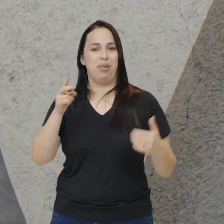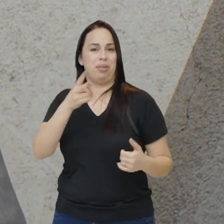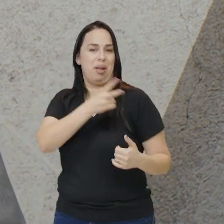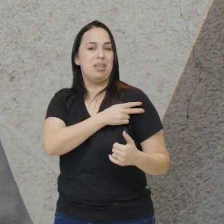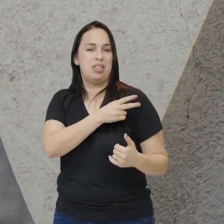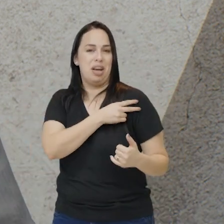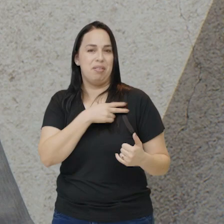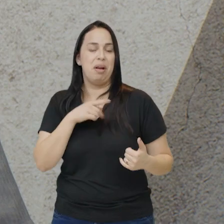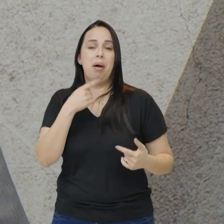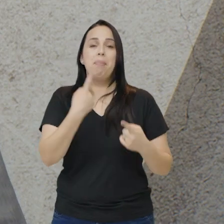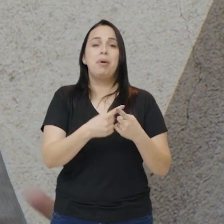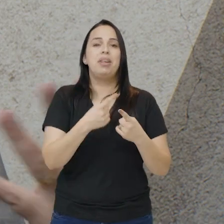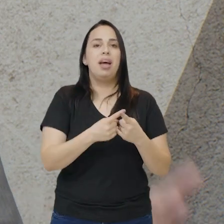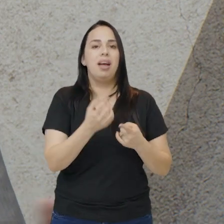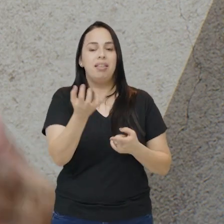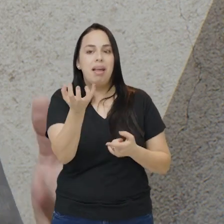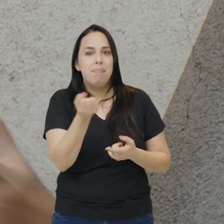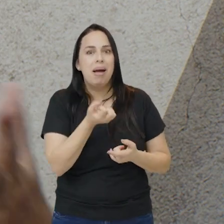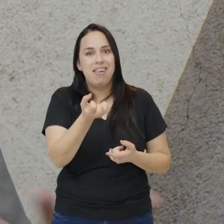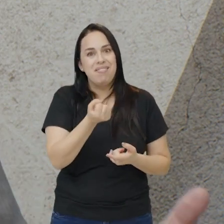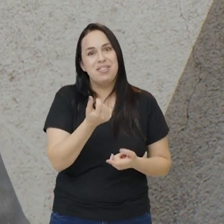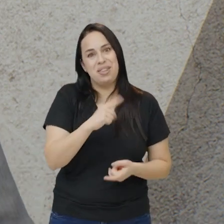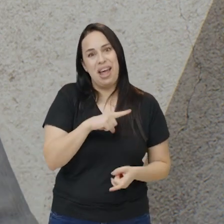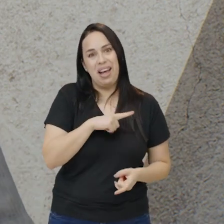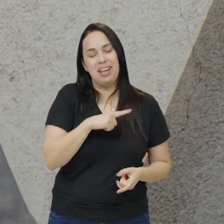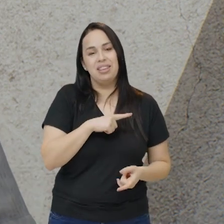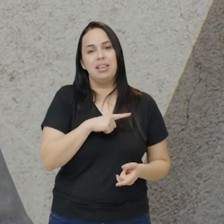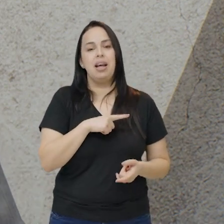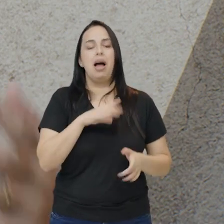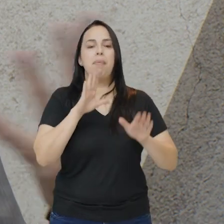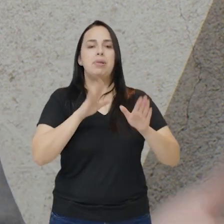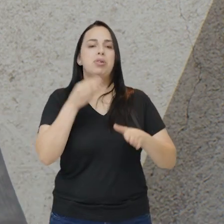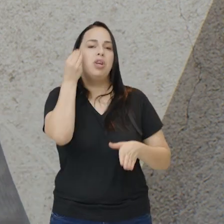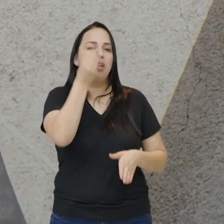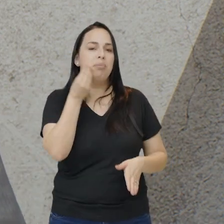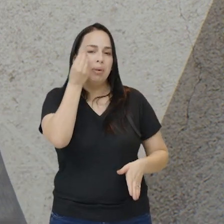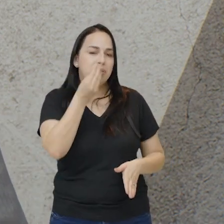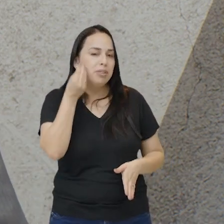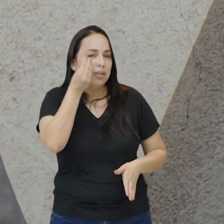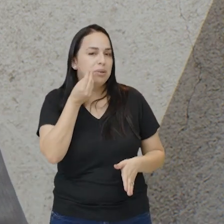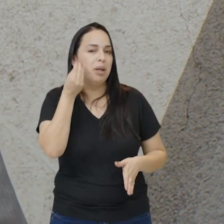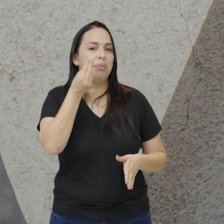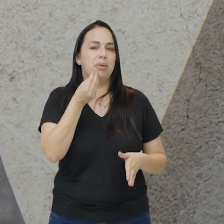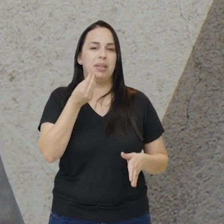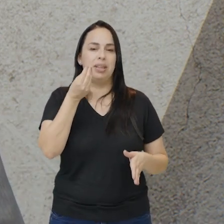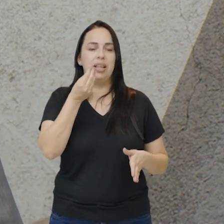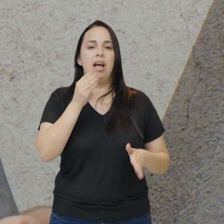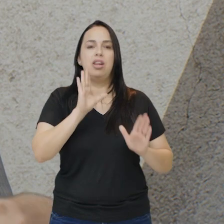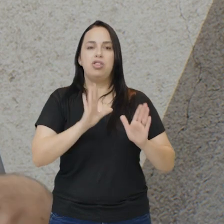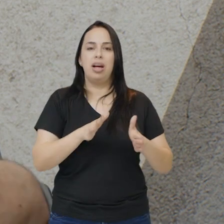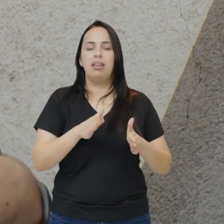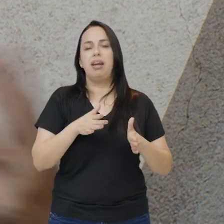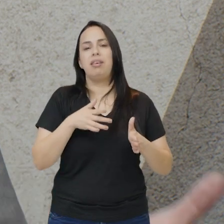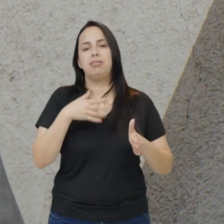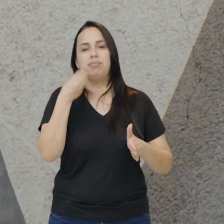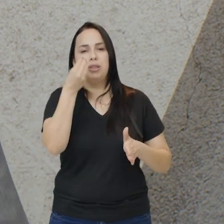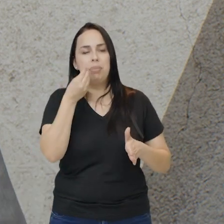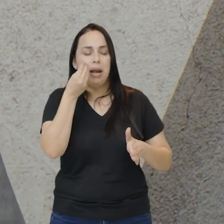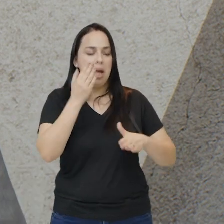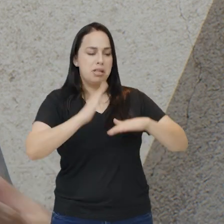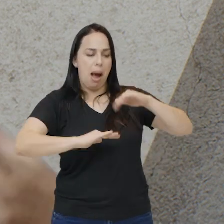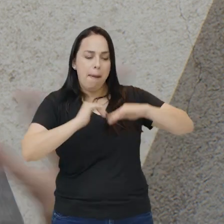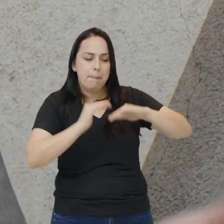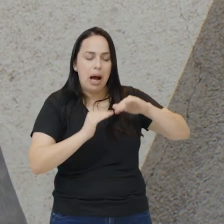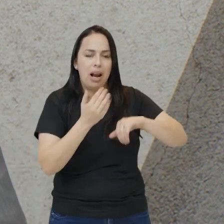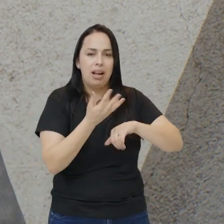ou o coordenador da área devido a essas bonificações que existem. A pessoa já está acostumada com o serviço, já tem muito mais